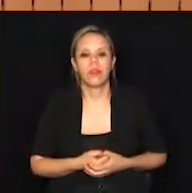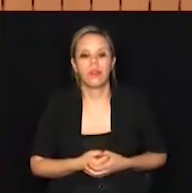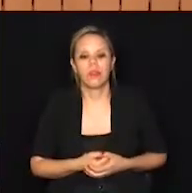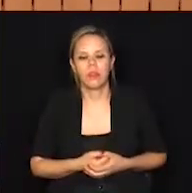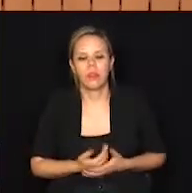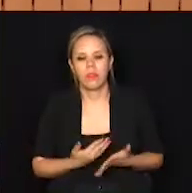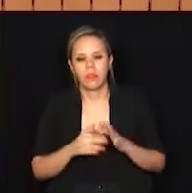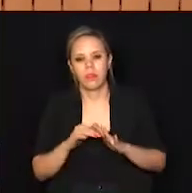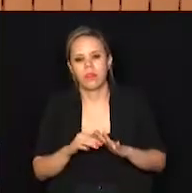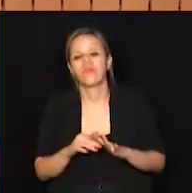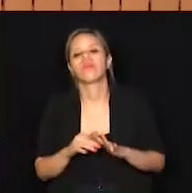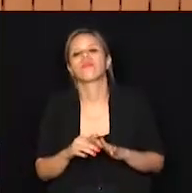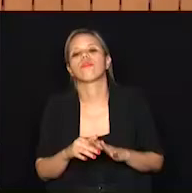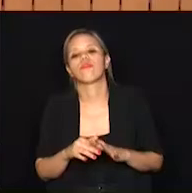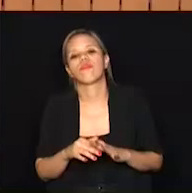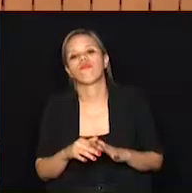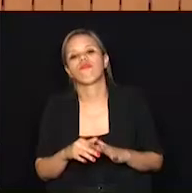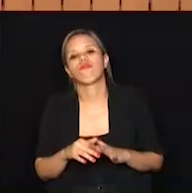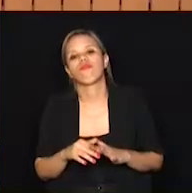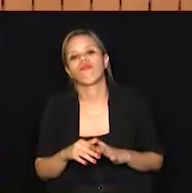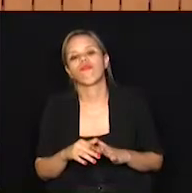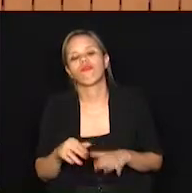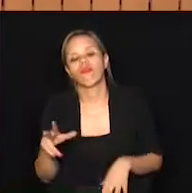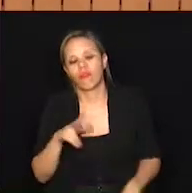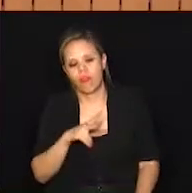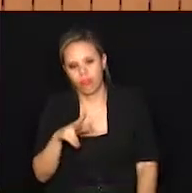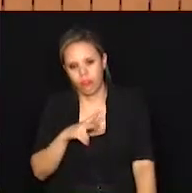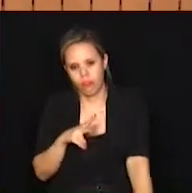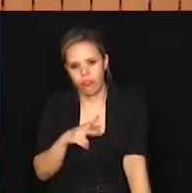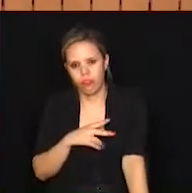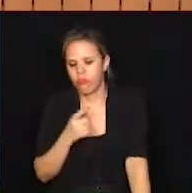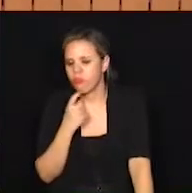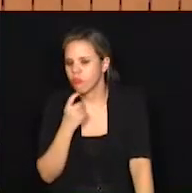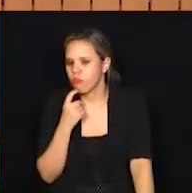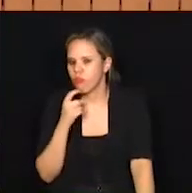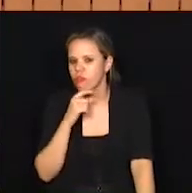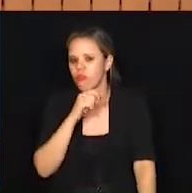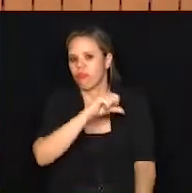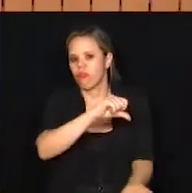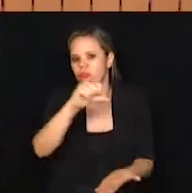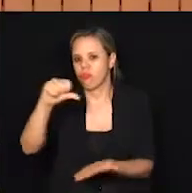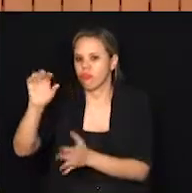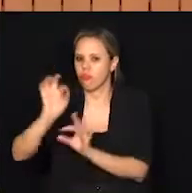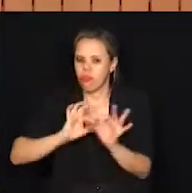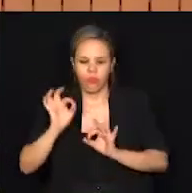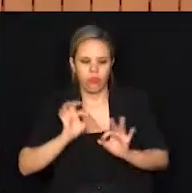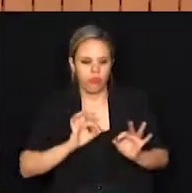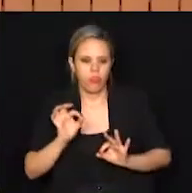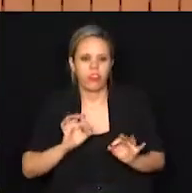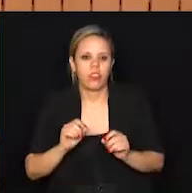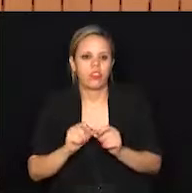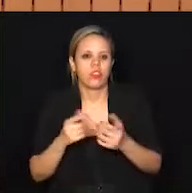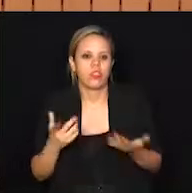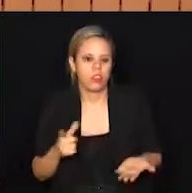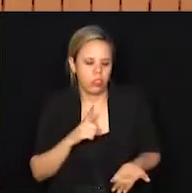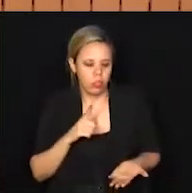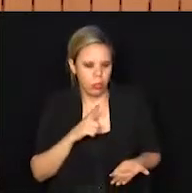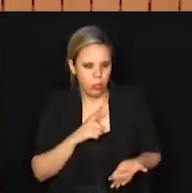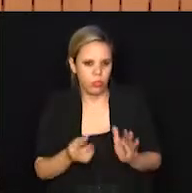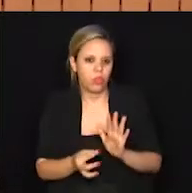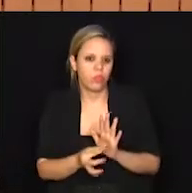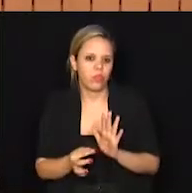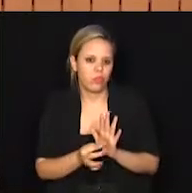da Escola, as famílias, nós temos já nos mobilizado em relação a esse retorno, temos feito